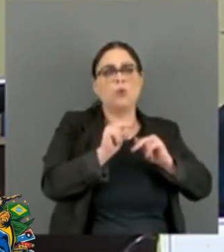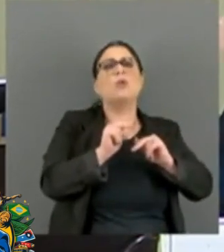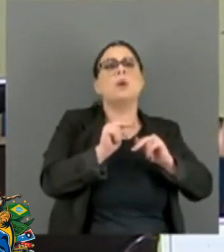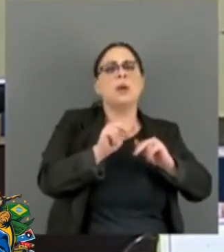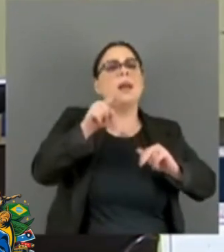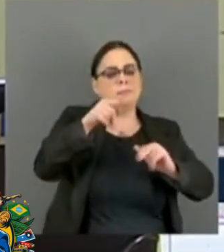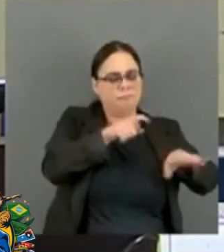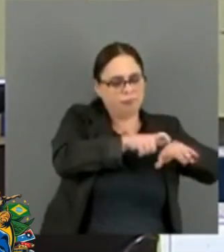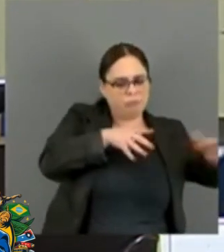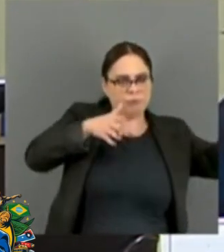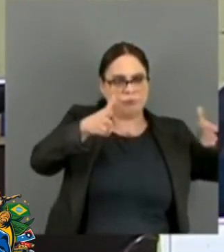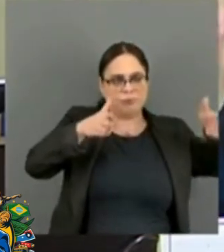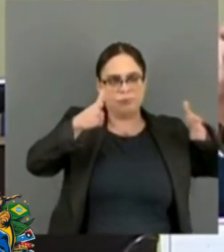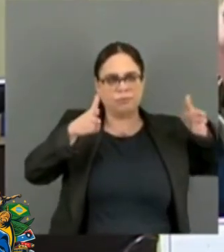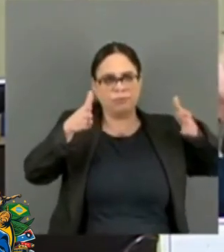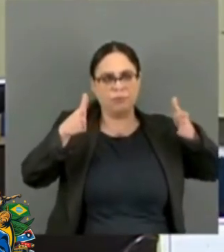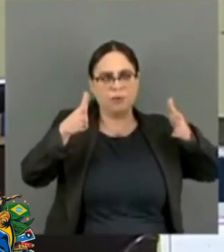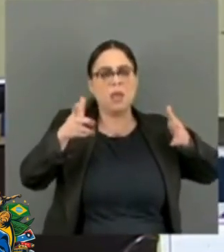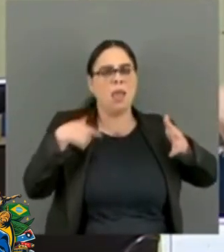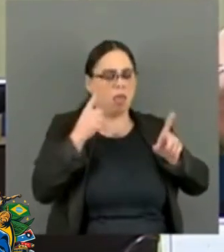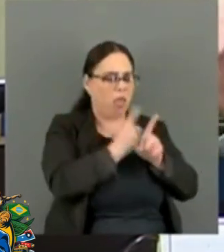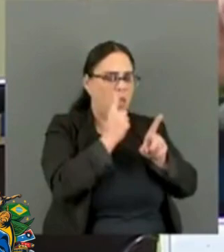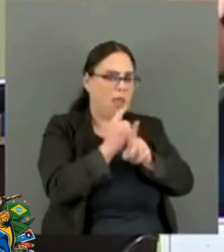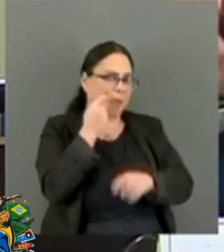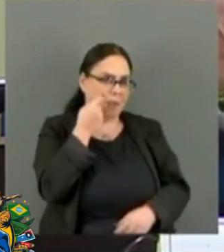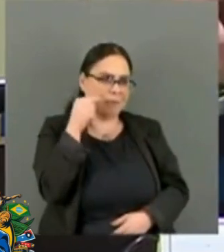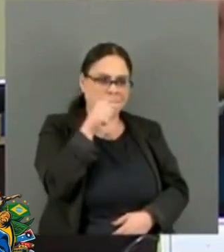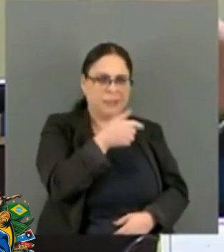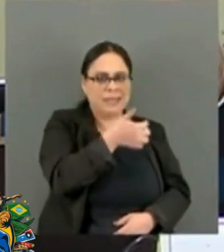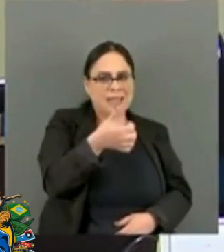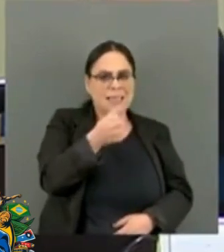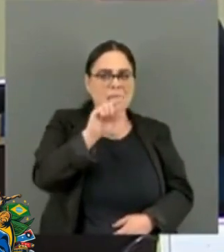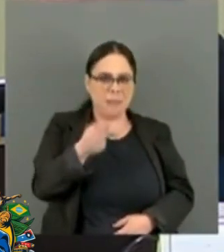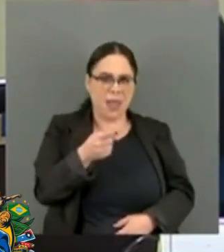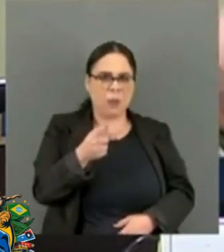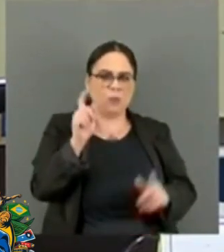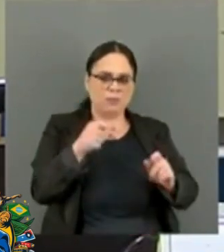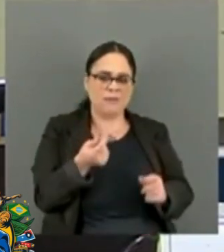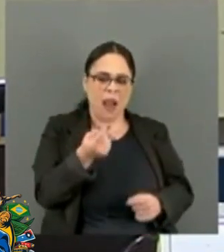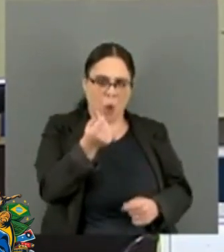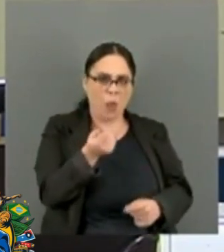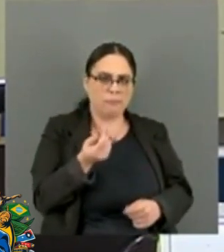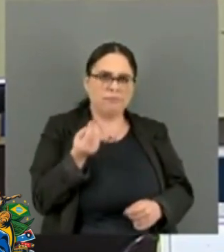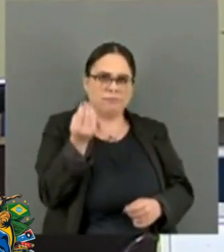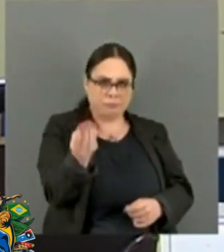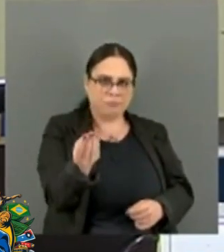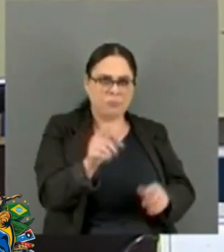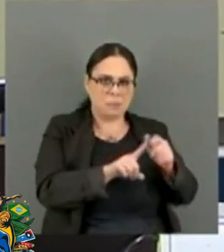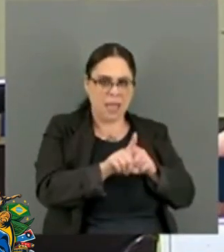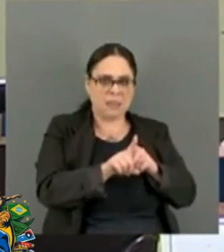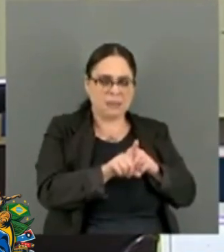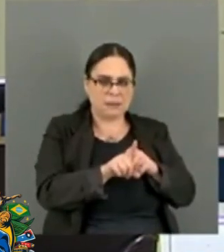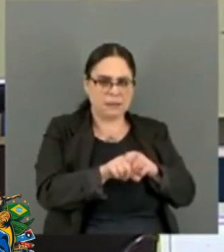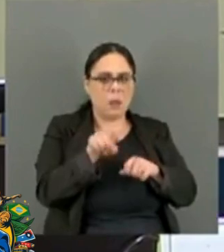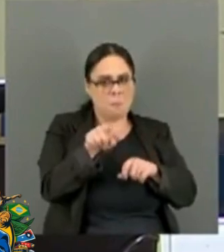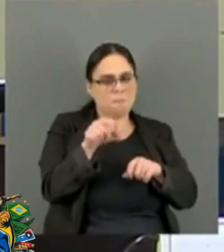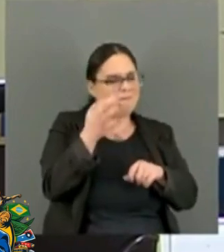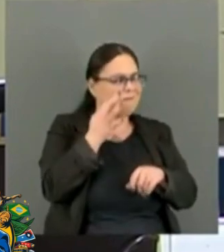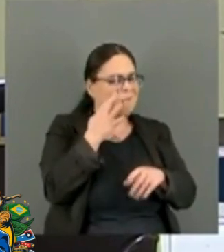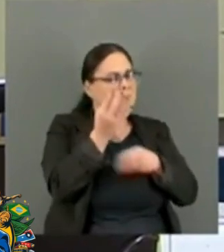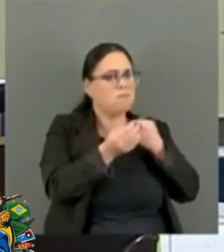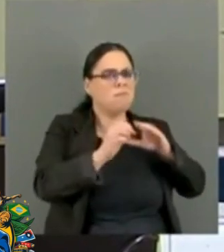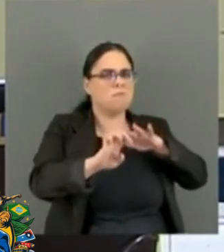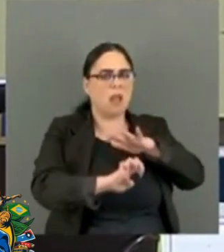remunerados a partir desse dado? Eles encontram um caminho para dizer, olha, 116.000 visualizações dá igual a tantos reais no final do mês. Você pode imaginar como